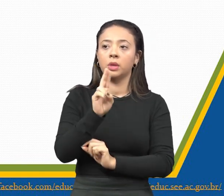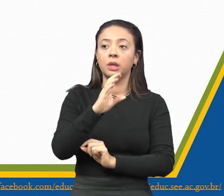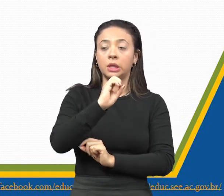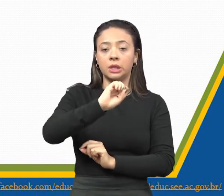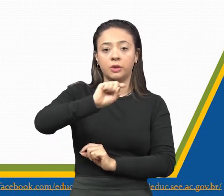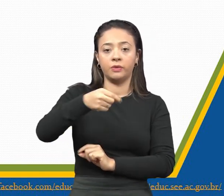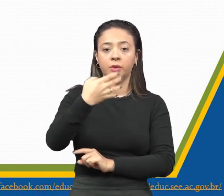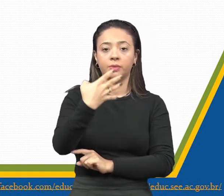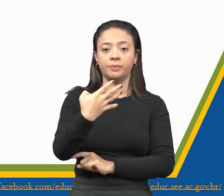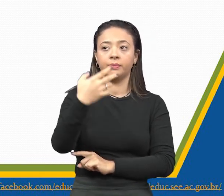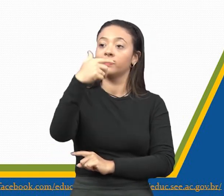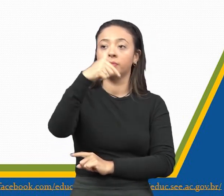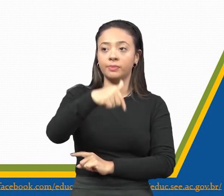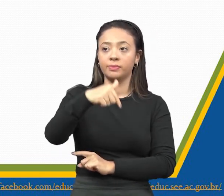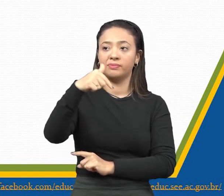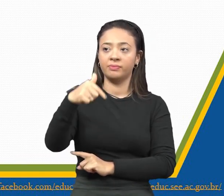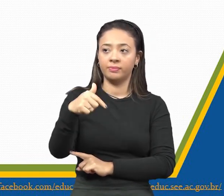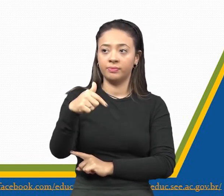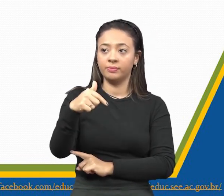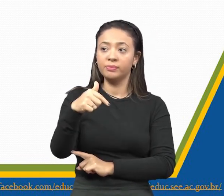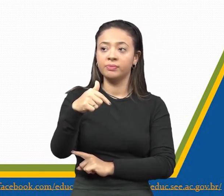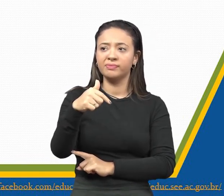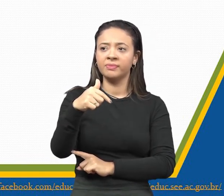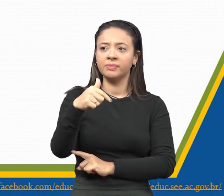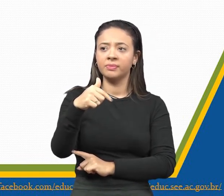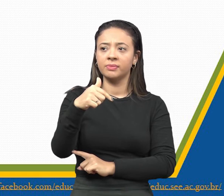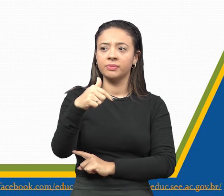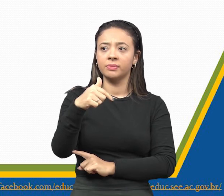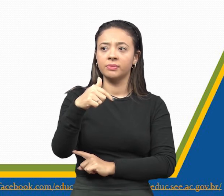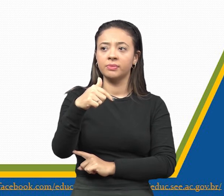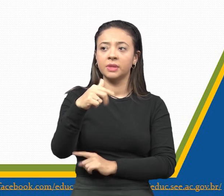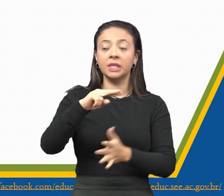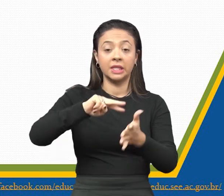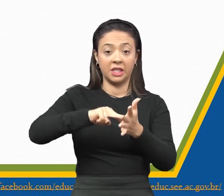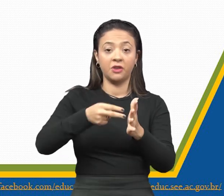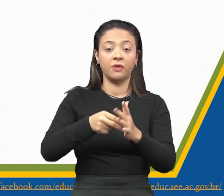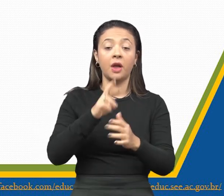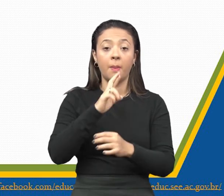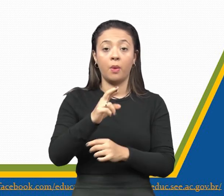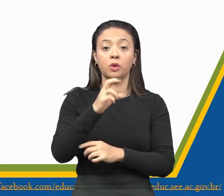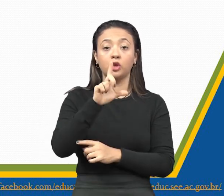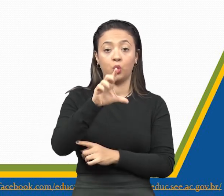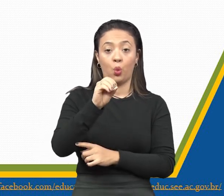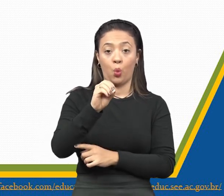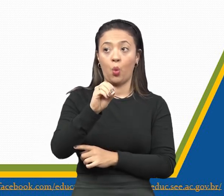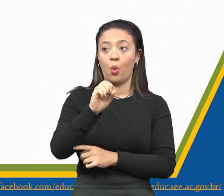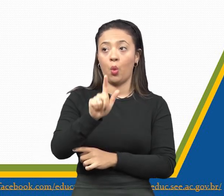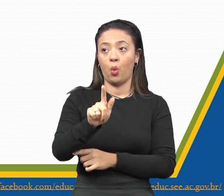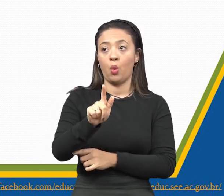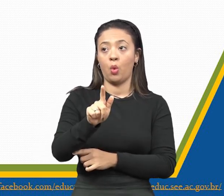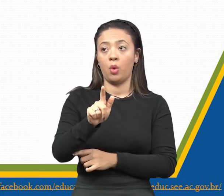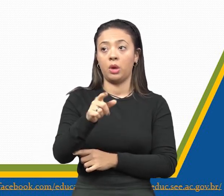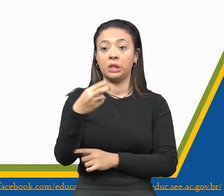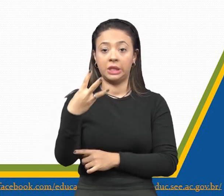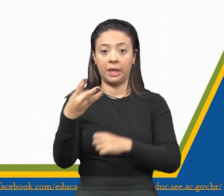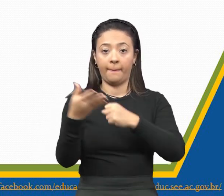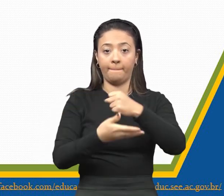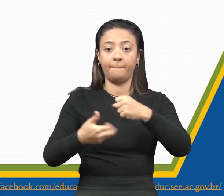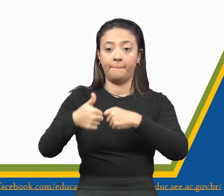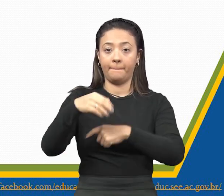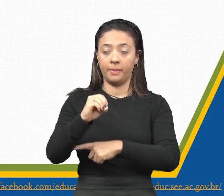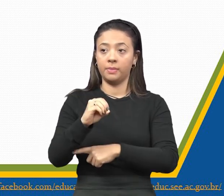0,467 décimos como aproximação para o log de 3 e 1,041 como aproximação para o log de